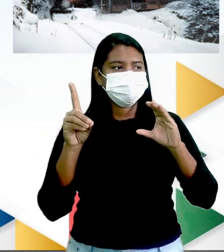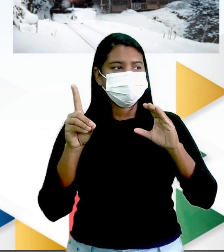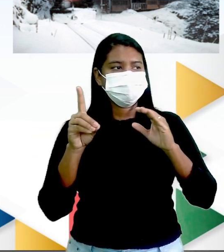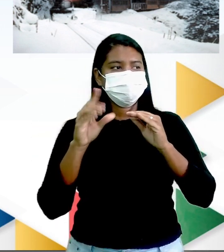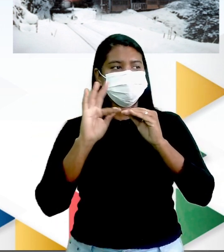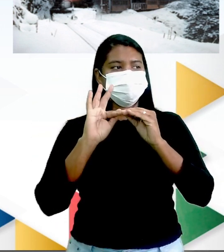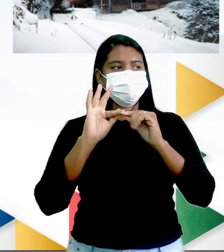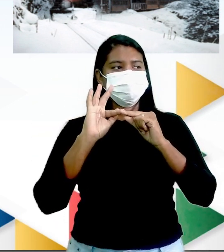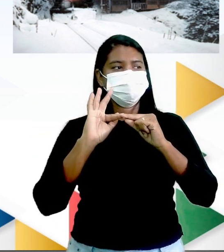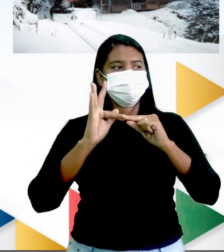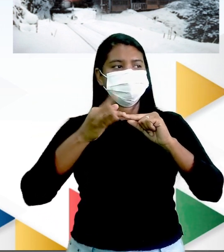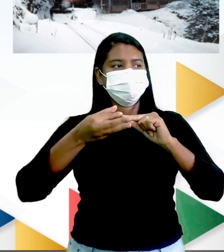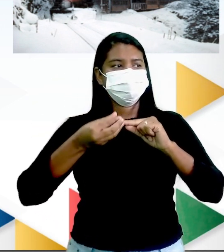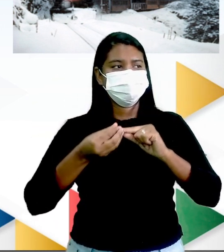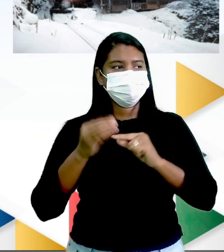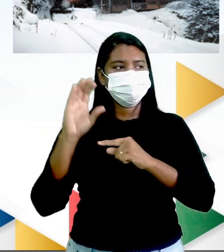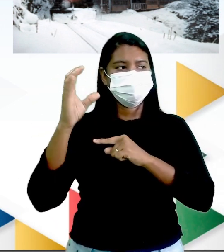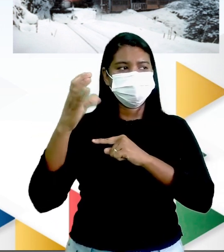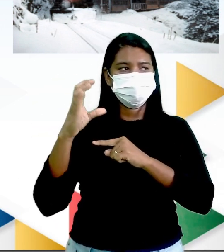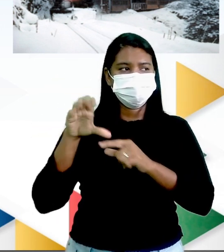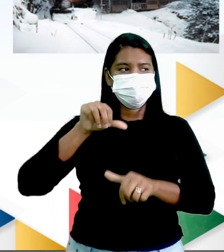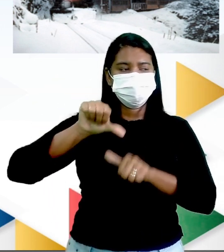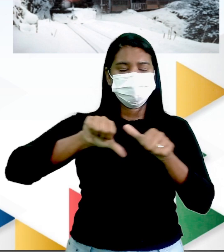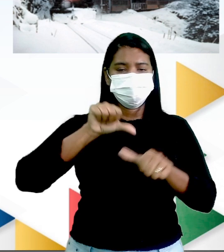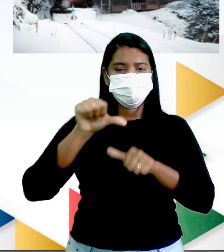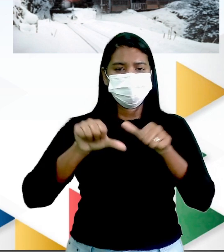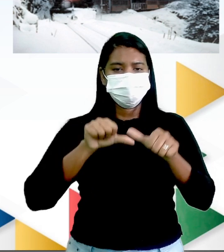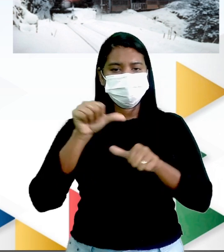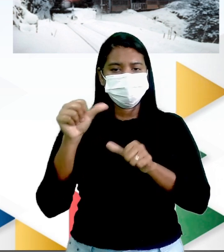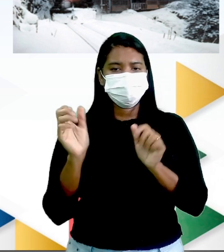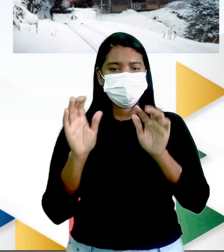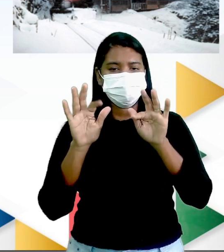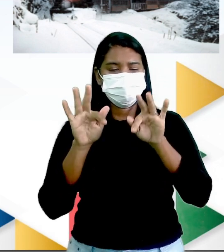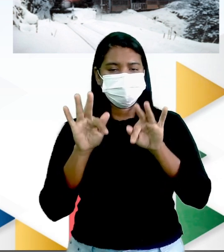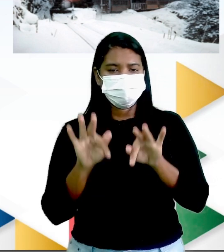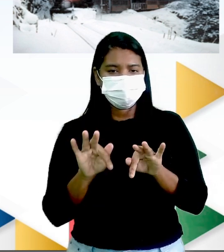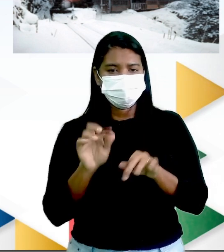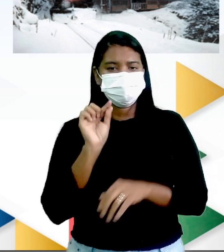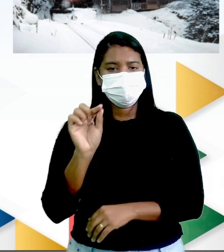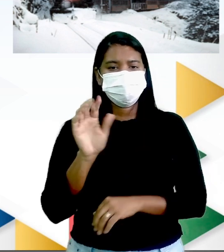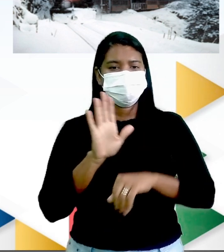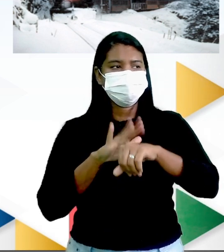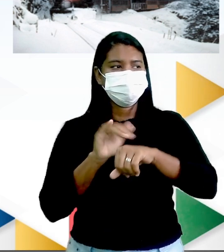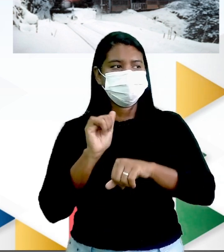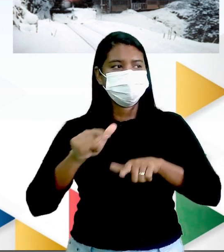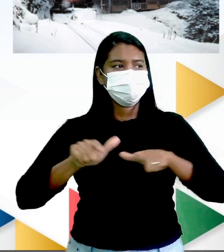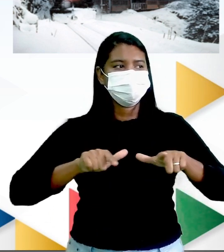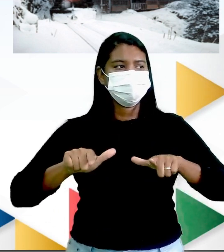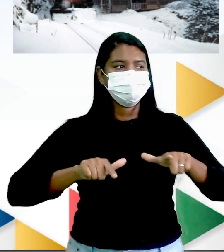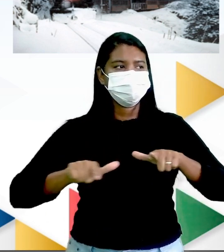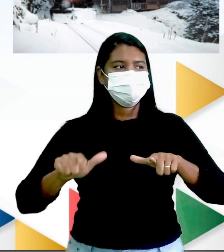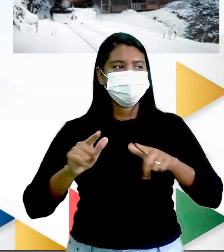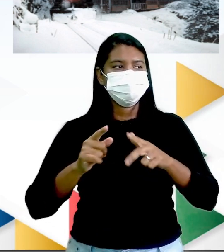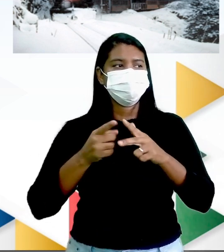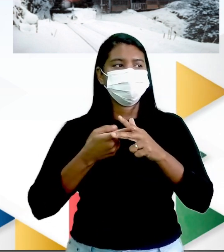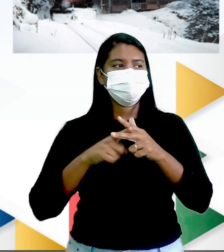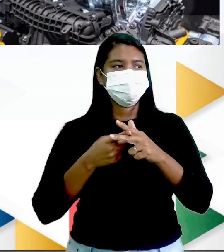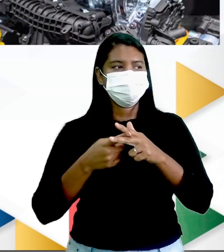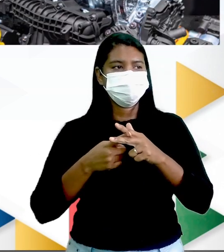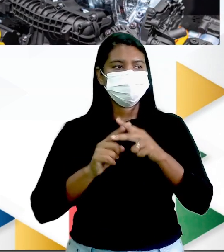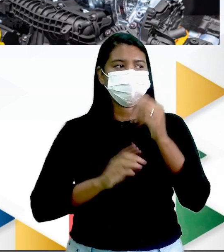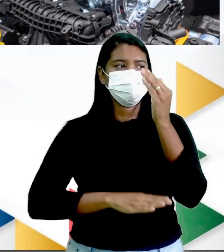e trazendo um pouco mais para a ciência, se transforma como produto final aquilo que a gente chama de trabalho mecânico